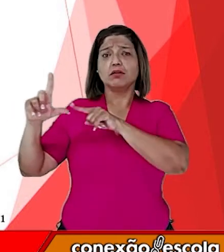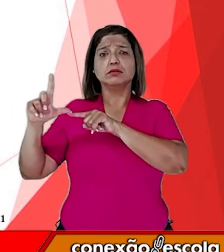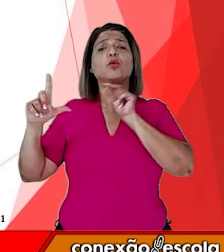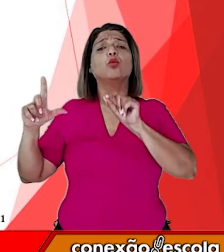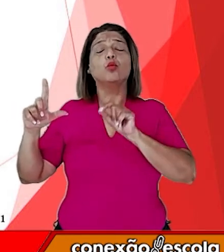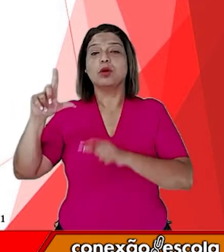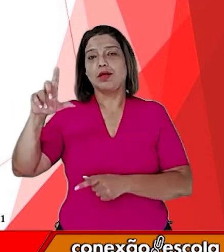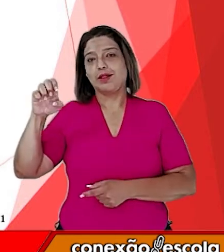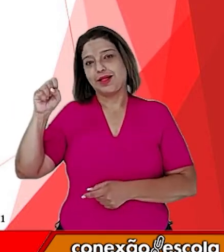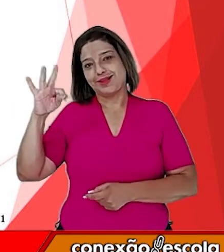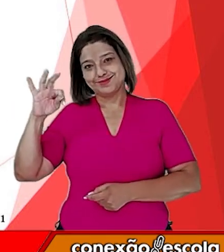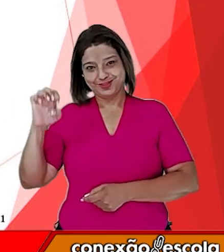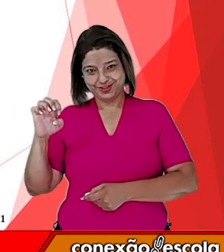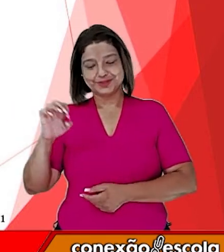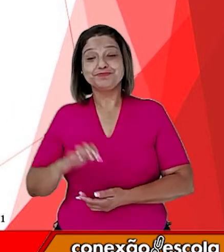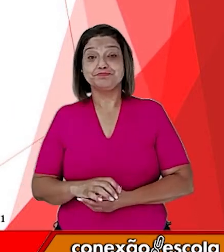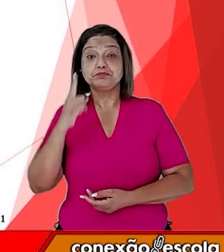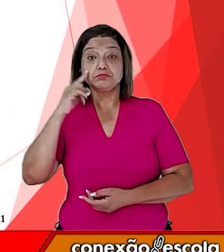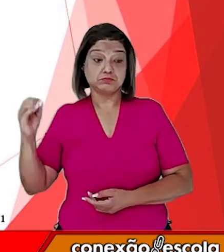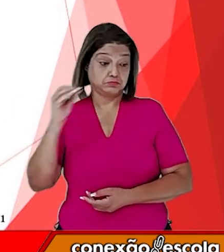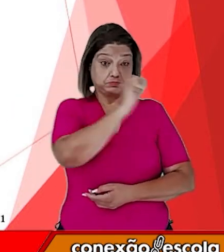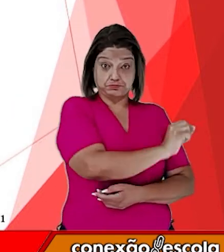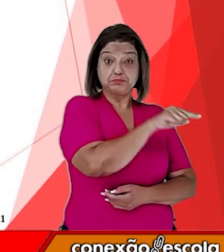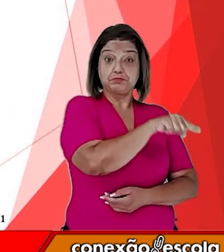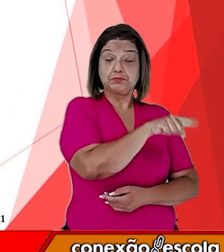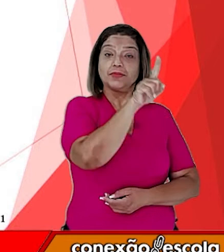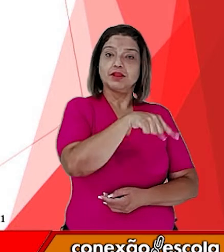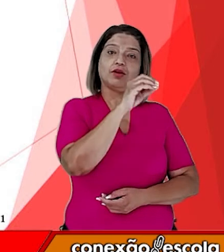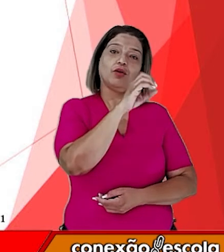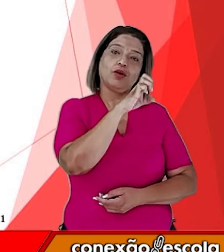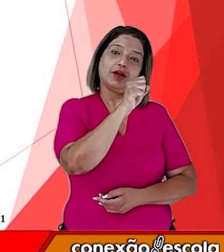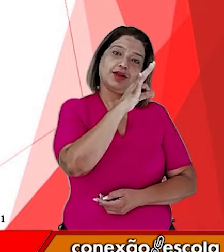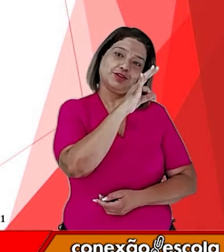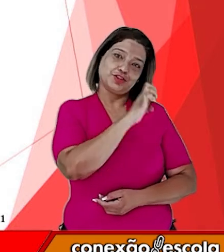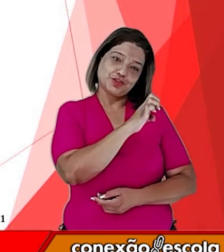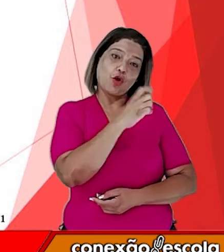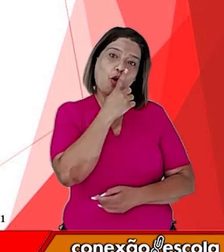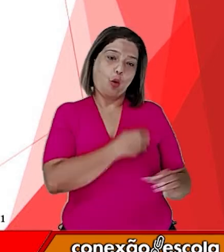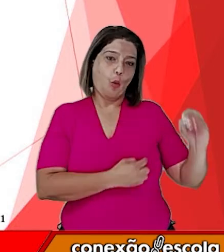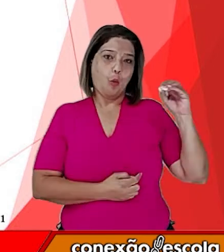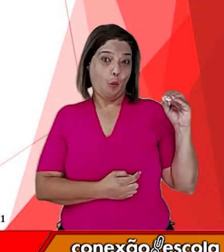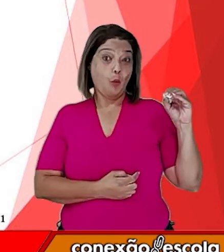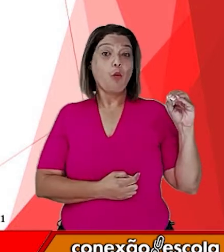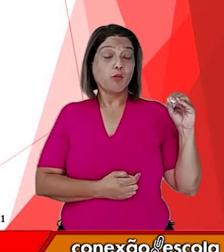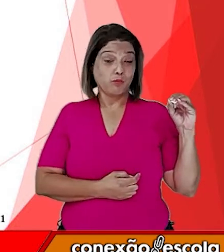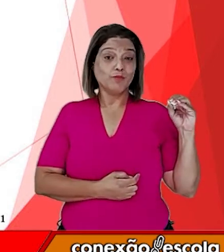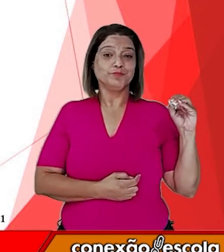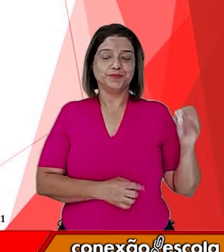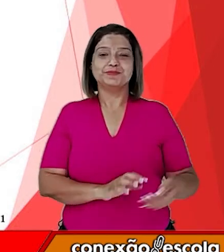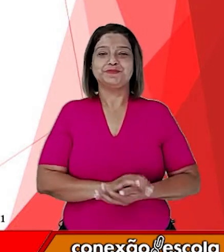o leste. E do lado oposto, esse grande O representa